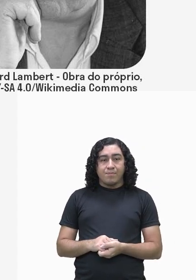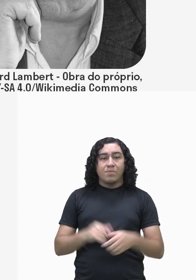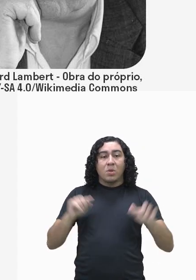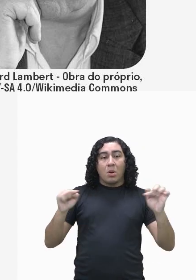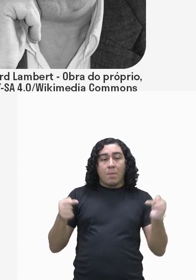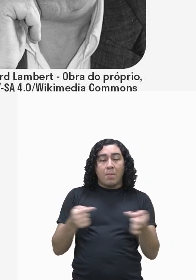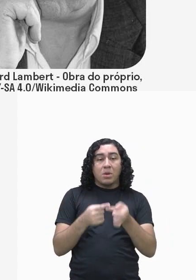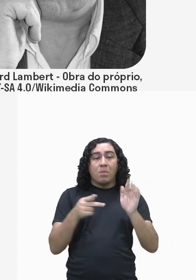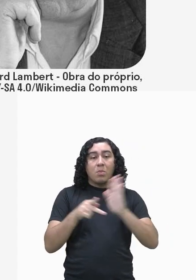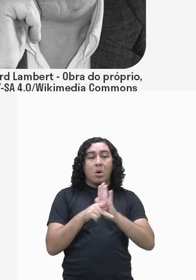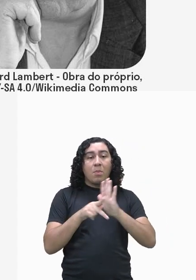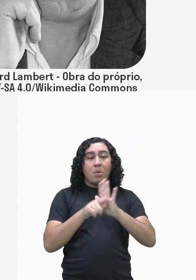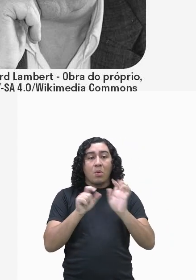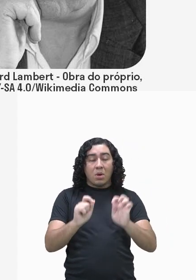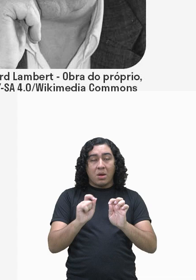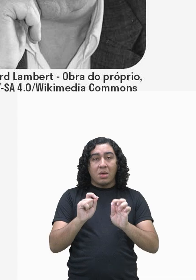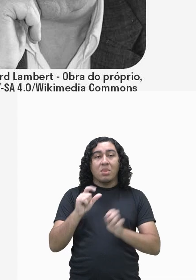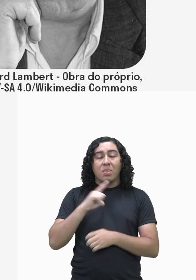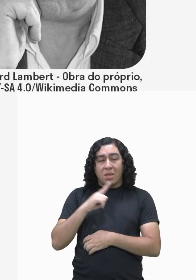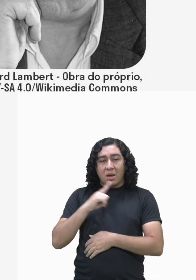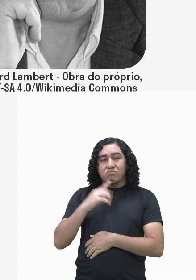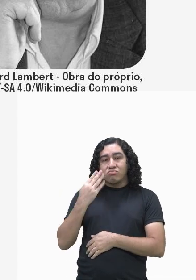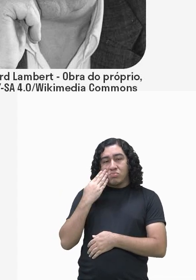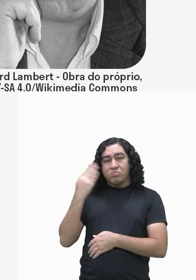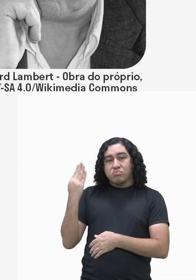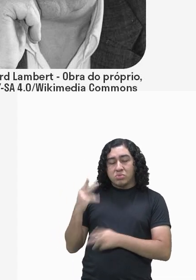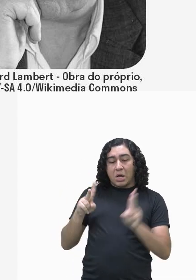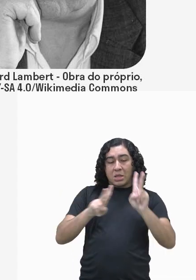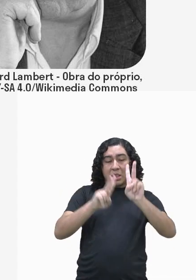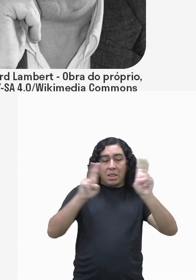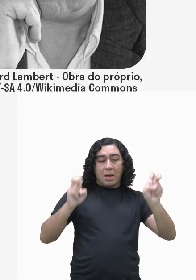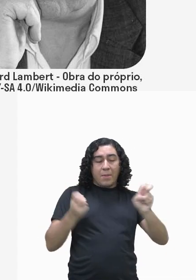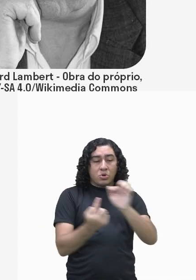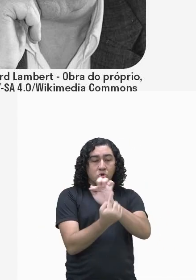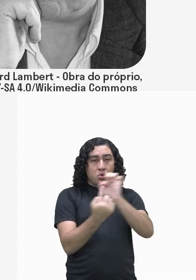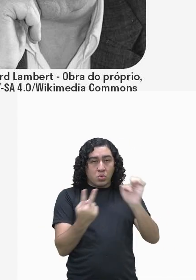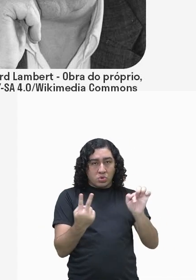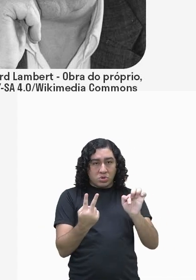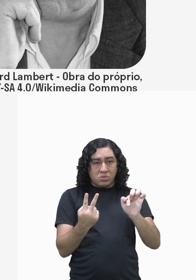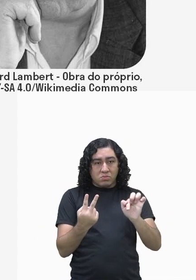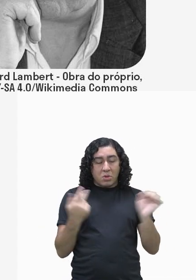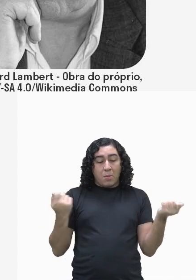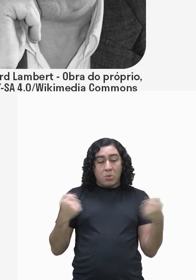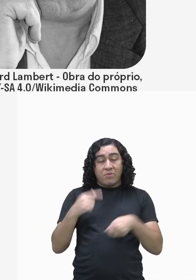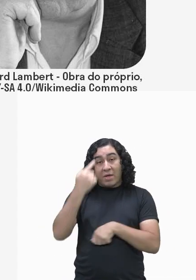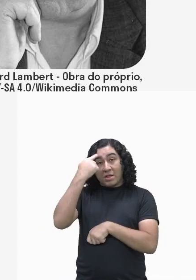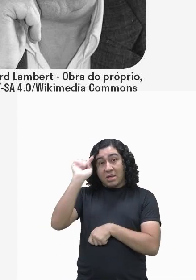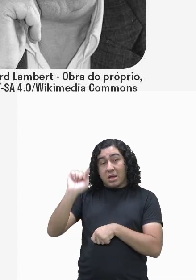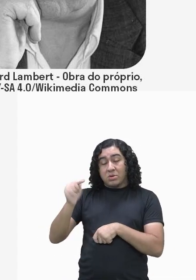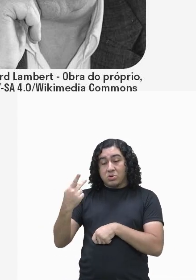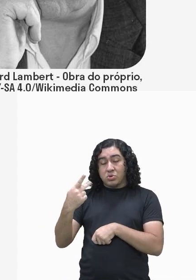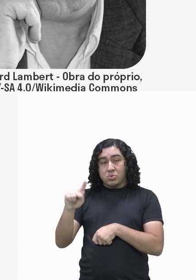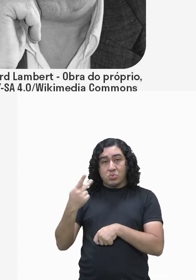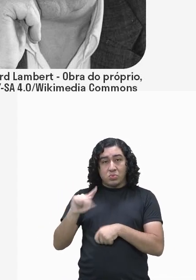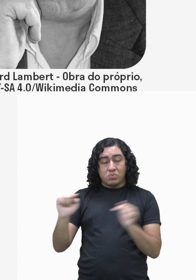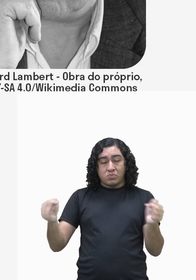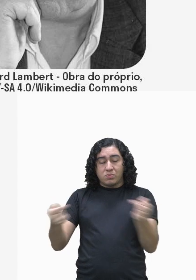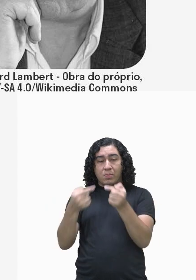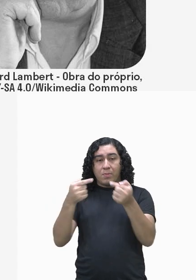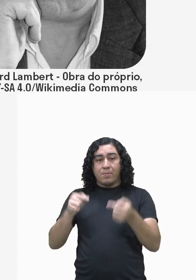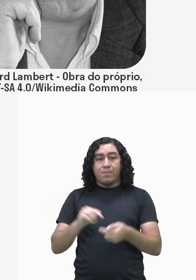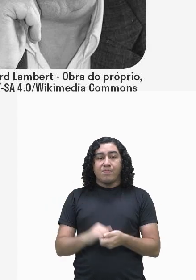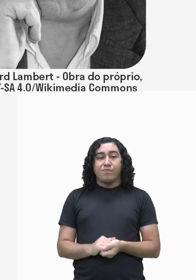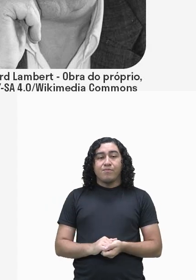construtivista estruturalista ou estruturalismo construtivista. É